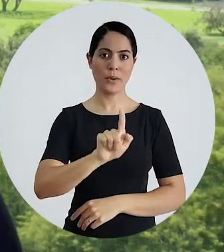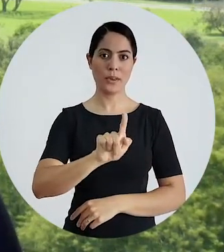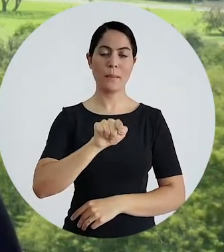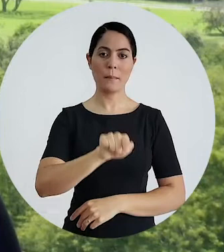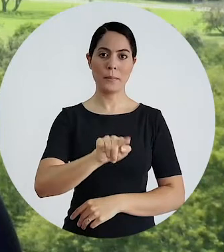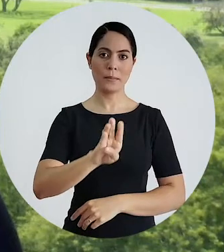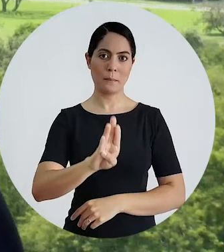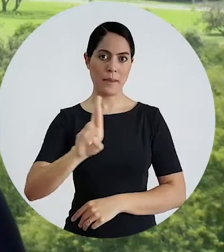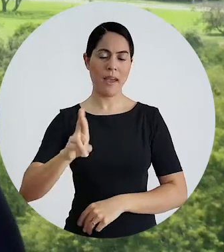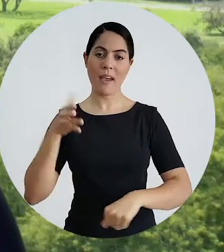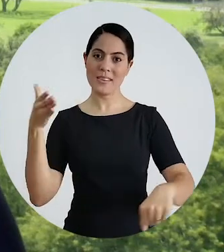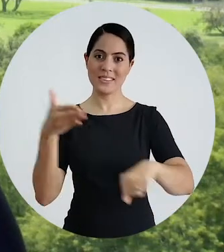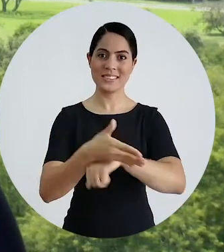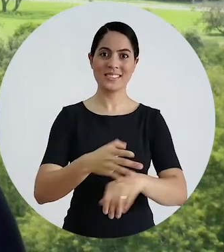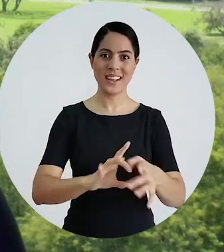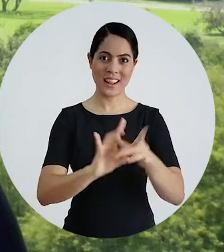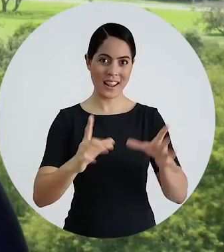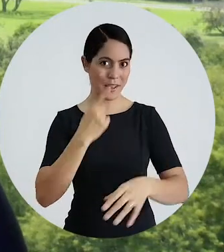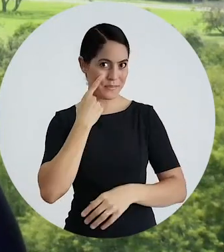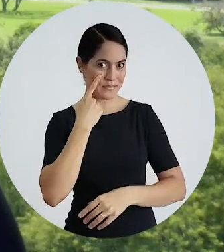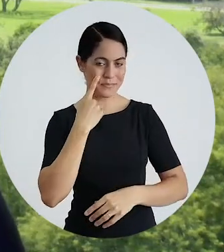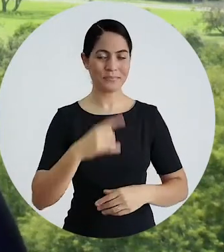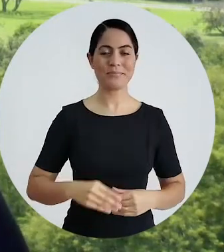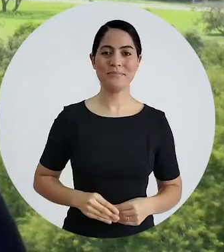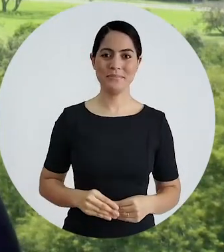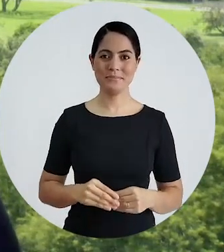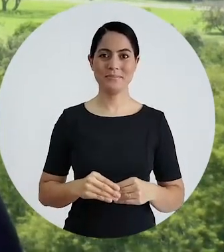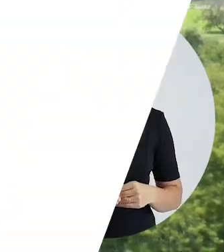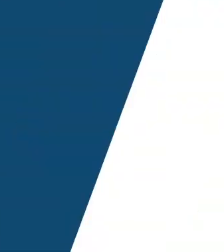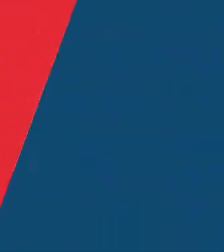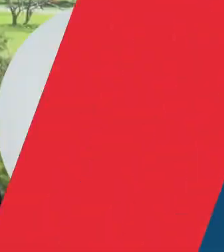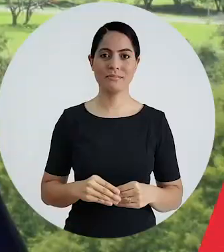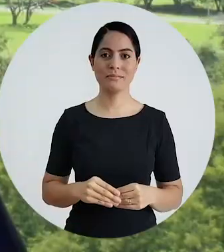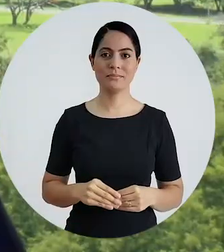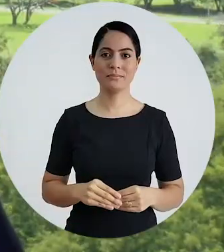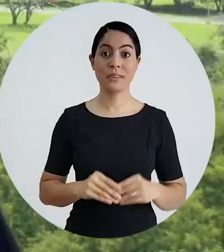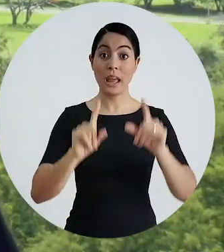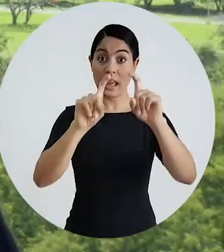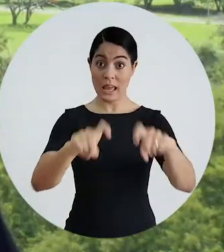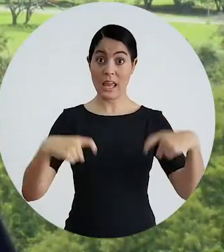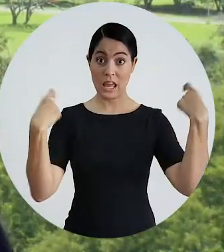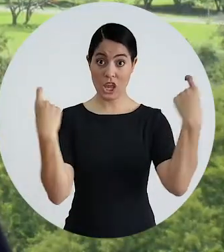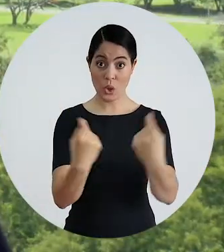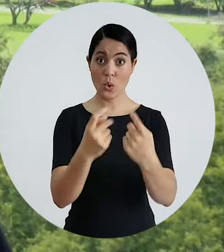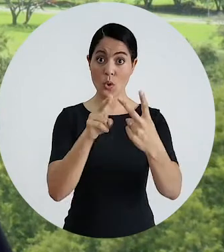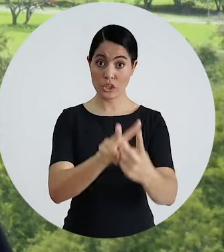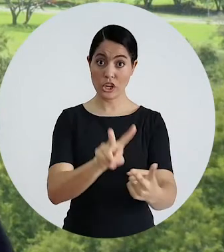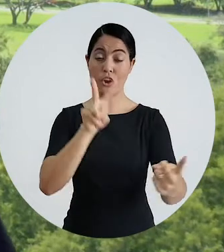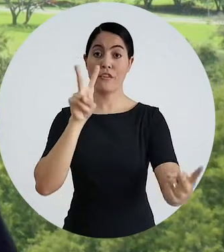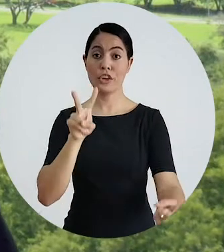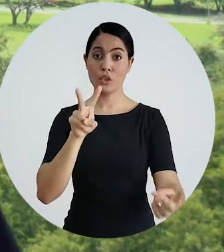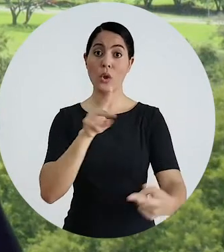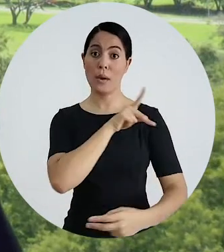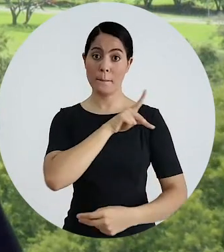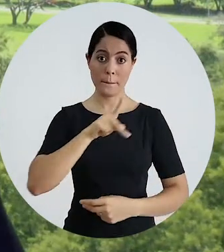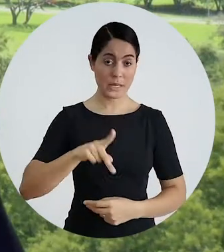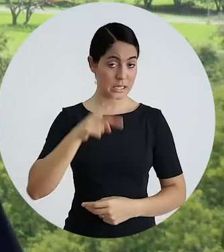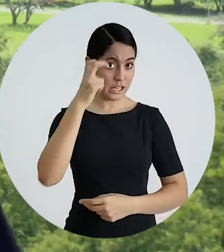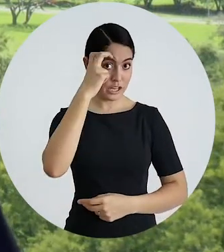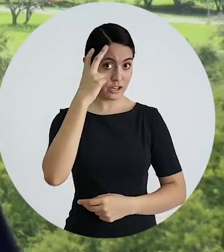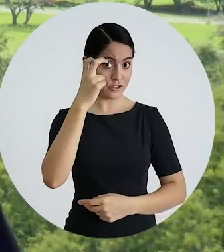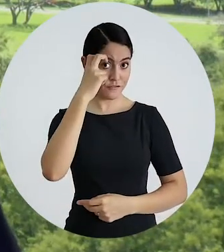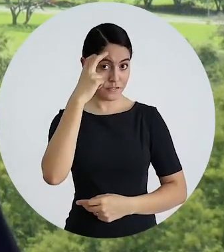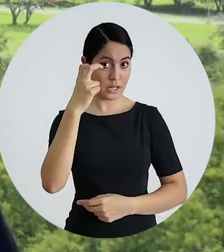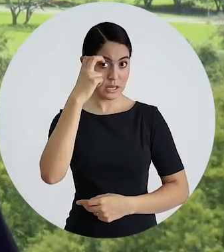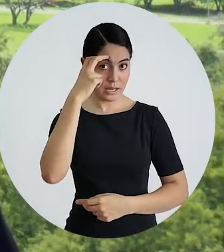oab.org.br. Acesse e fique por dentro. Em reunião virtual, o presidente do Conselho Federal